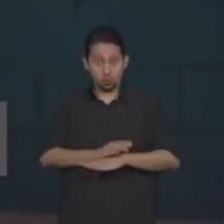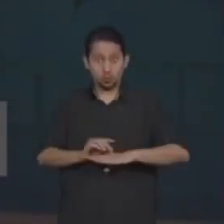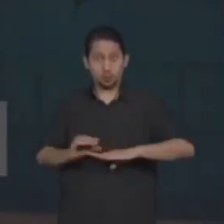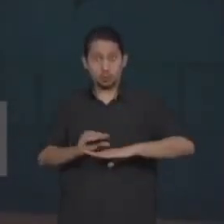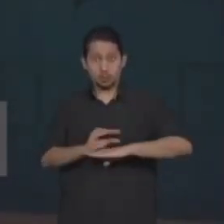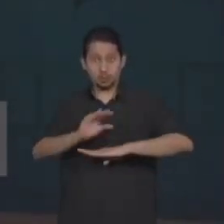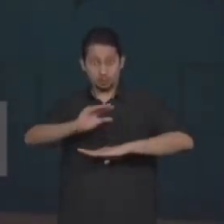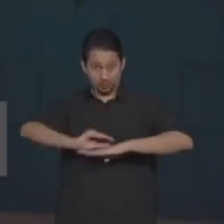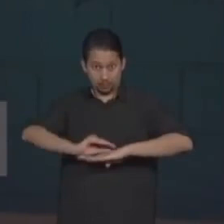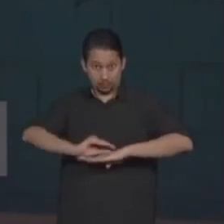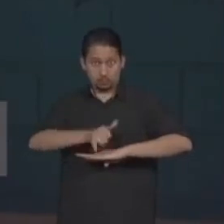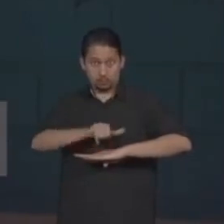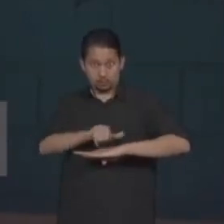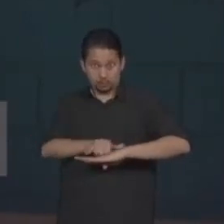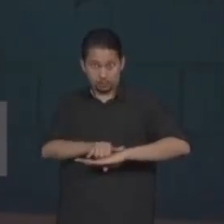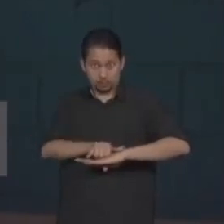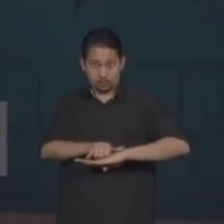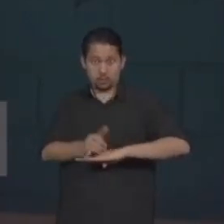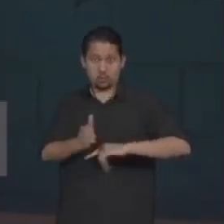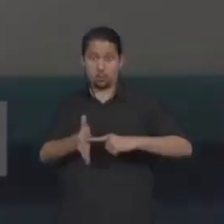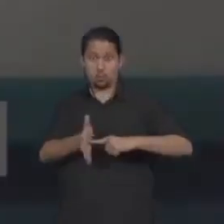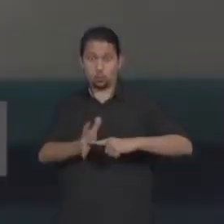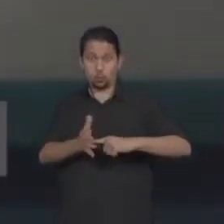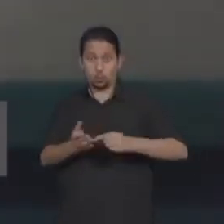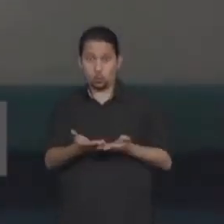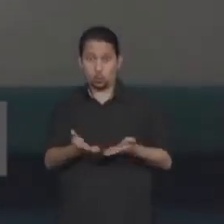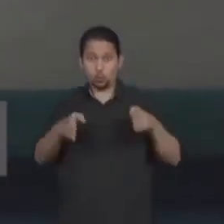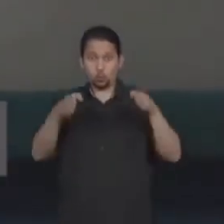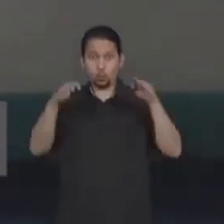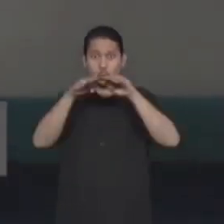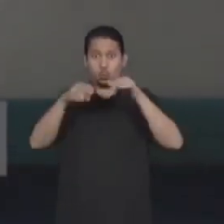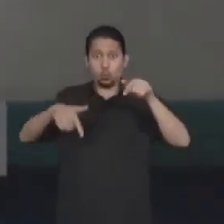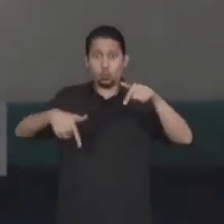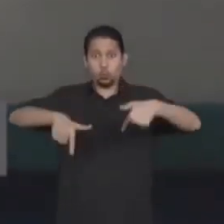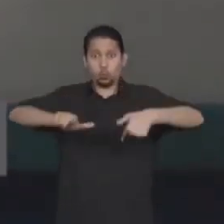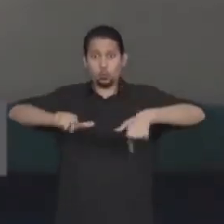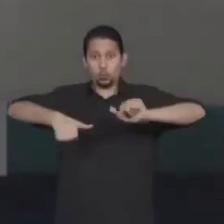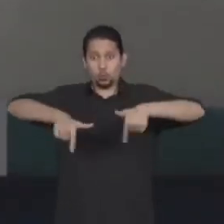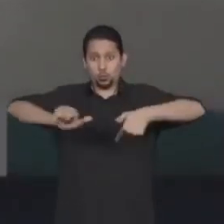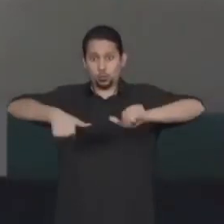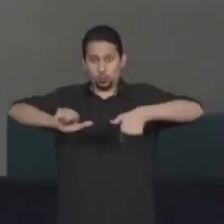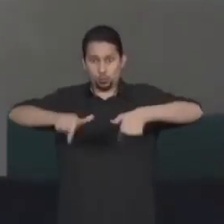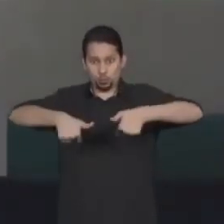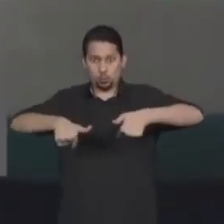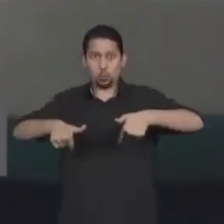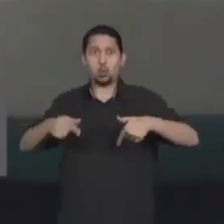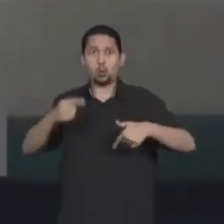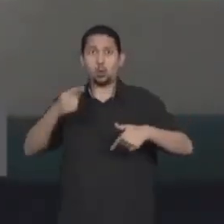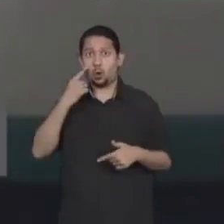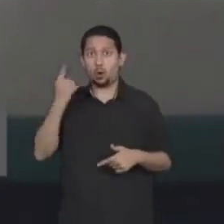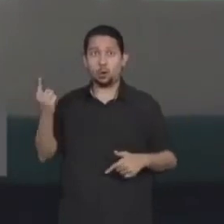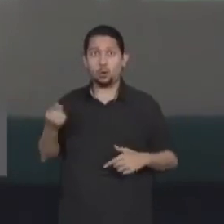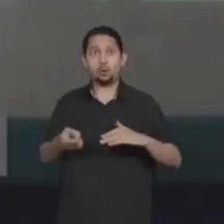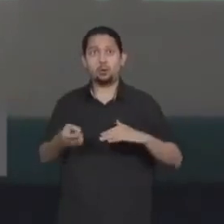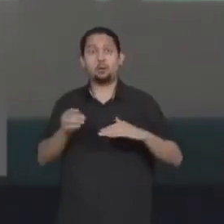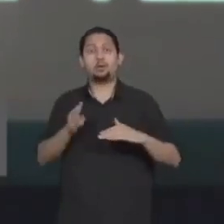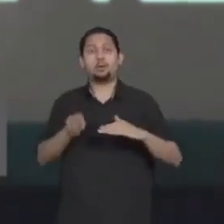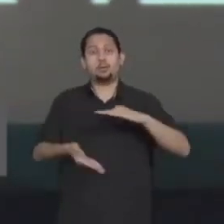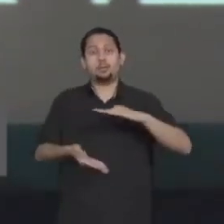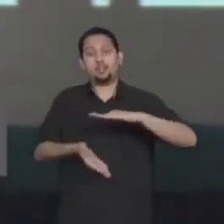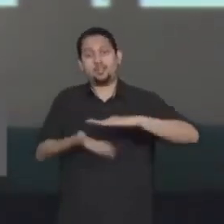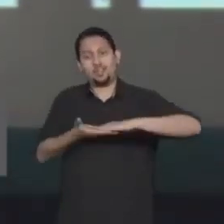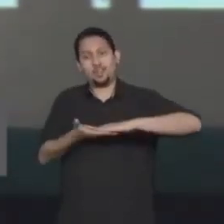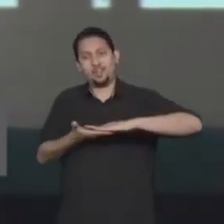embaixo e o motorzinho aqui. Esse meu robô já está montadinho, com o circuito aqui, a bateria aqui colada com